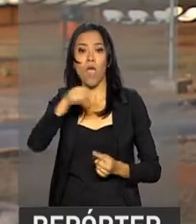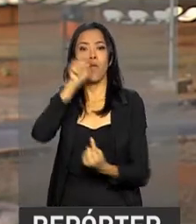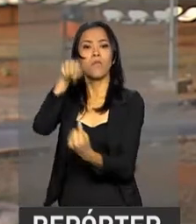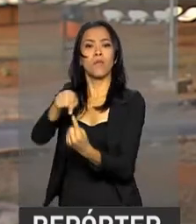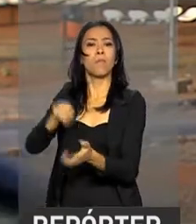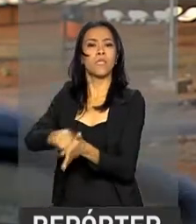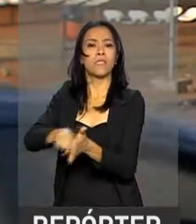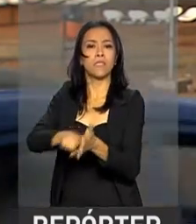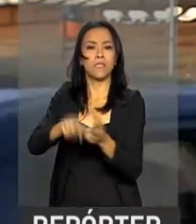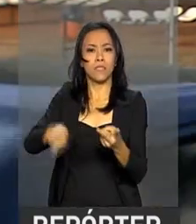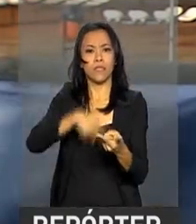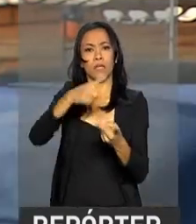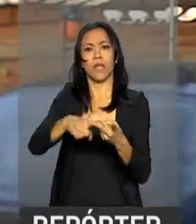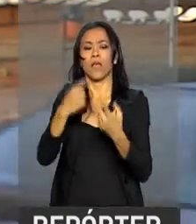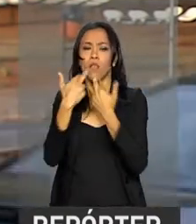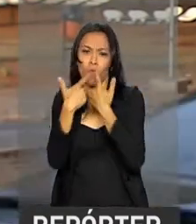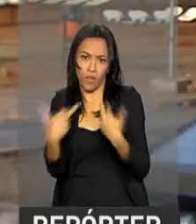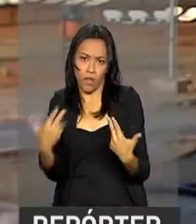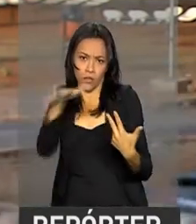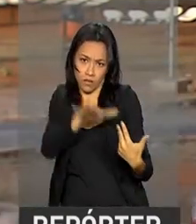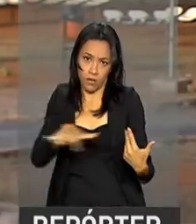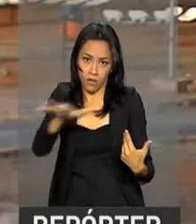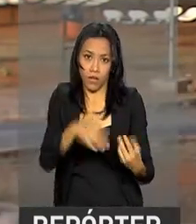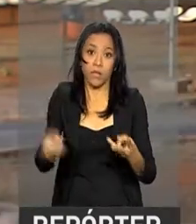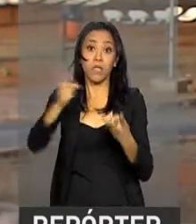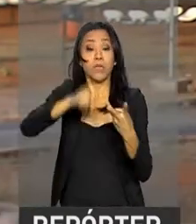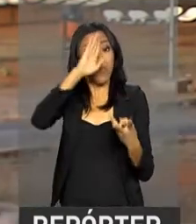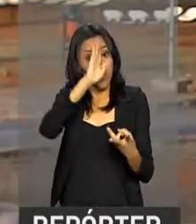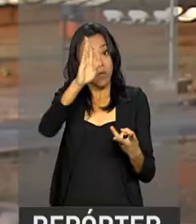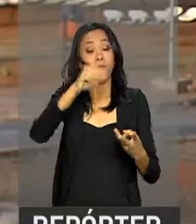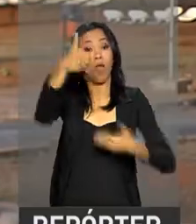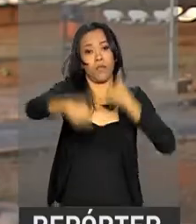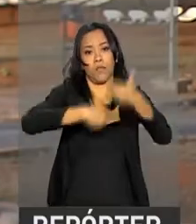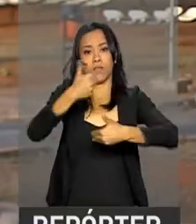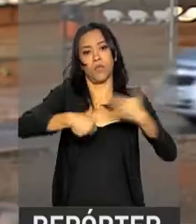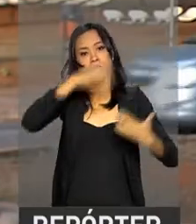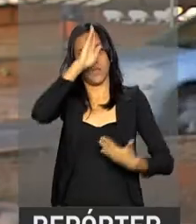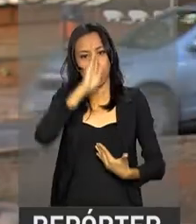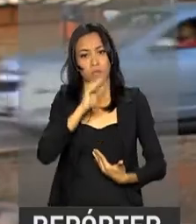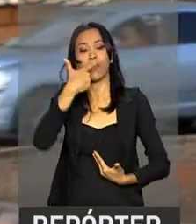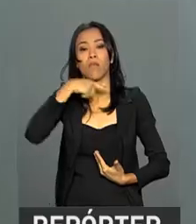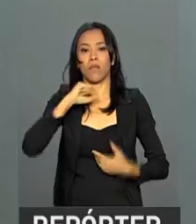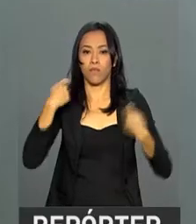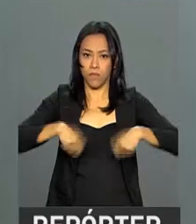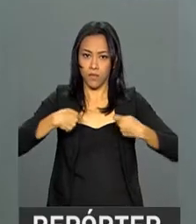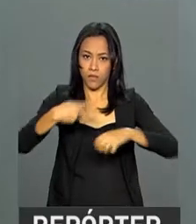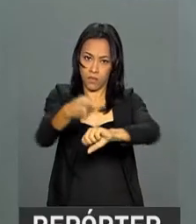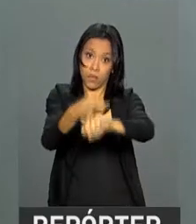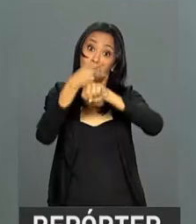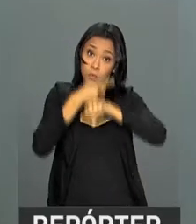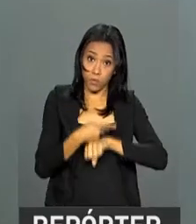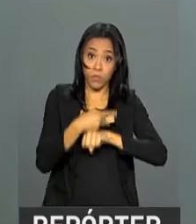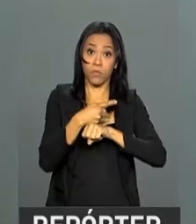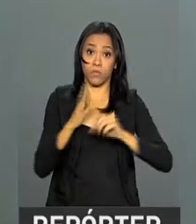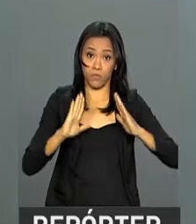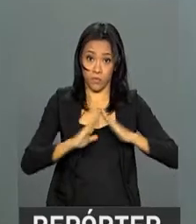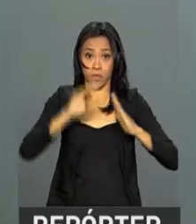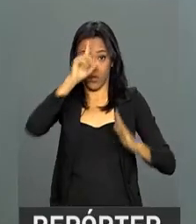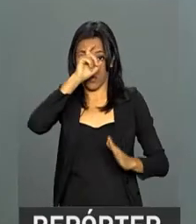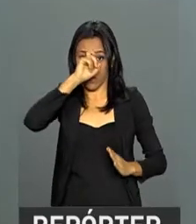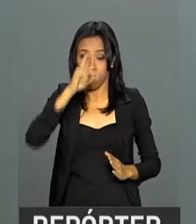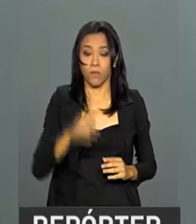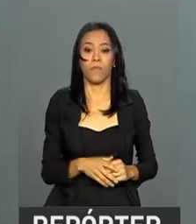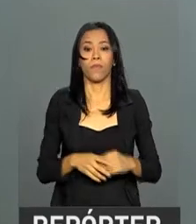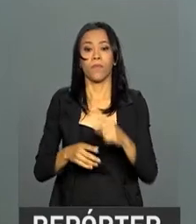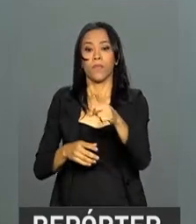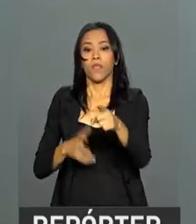a inovação e, principalmente, o atendimento gratuito e de qualidade para quem precisa. Temos pago,